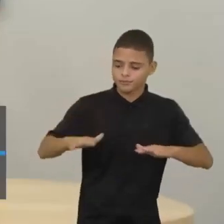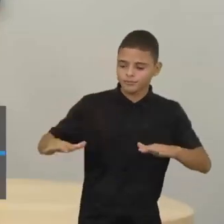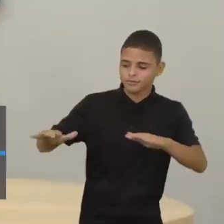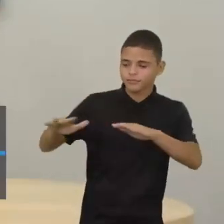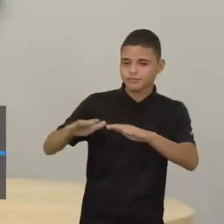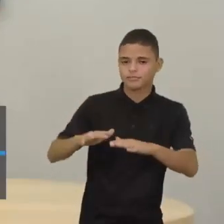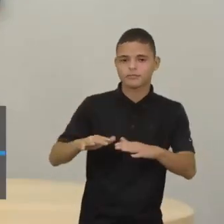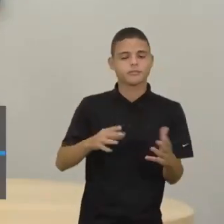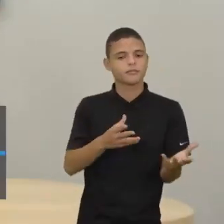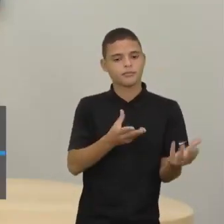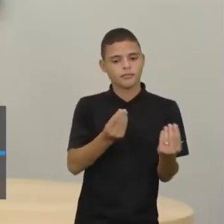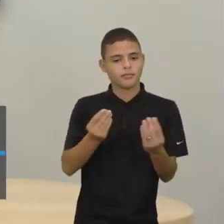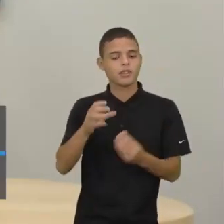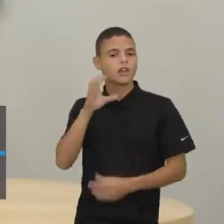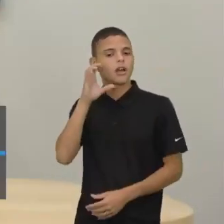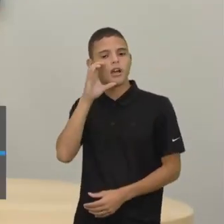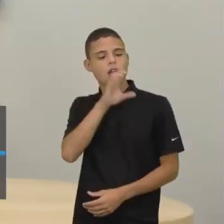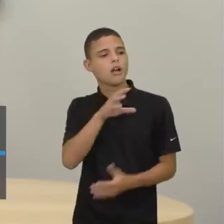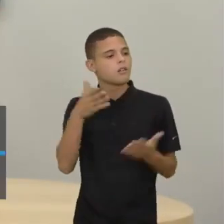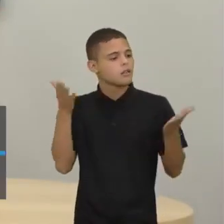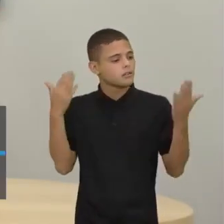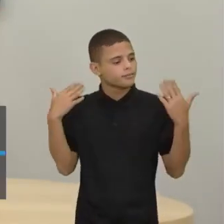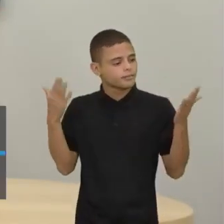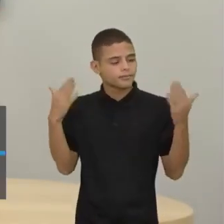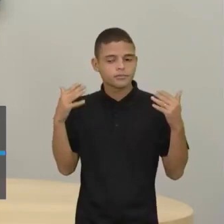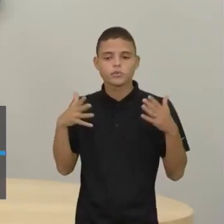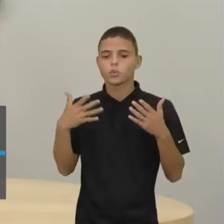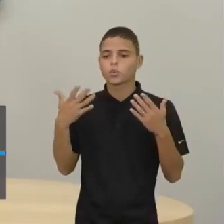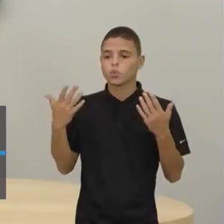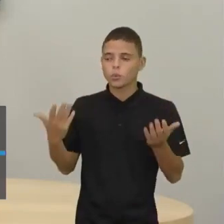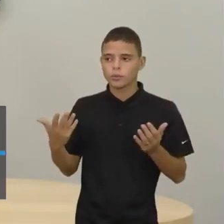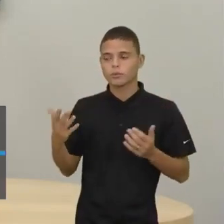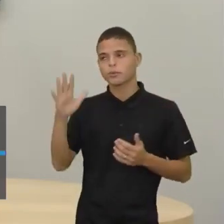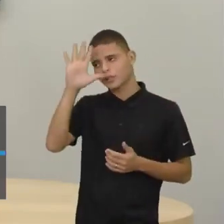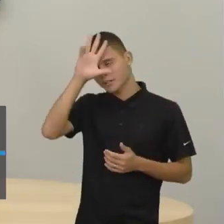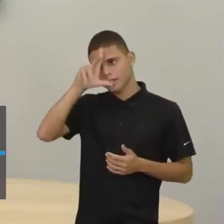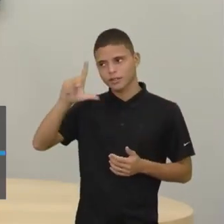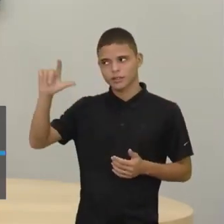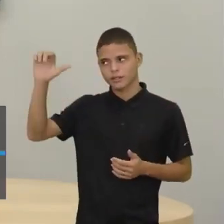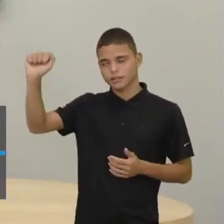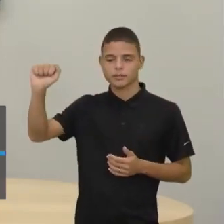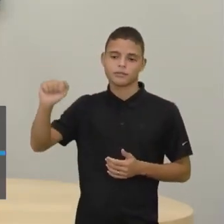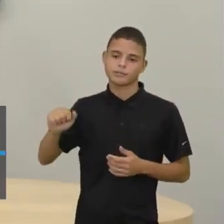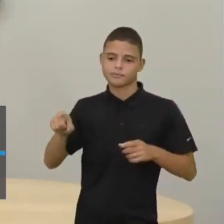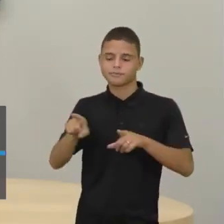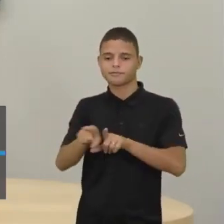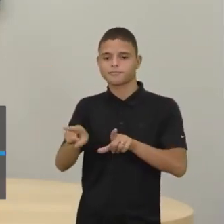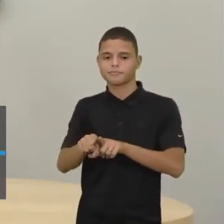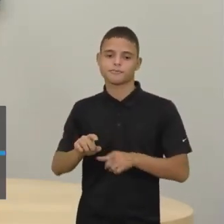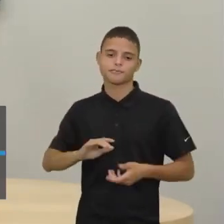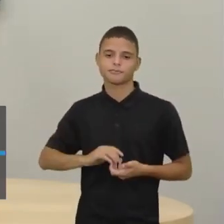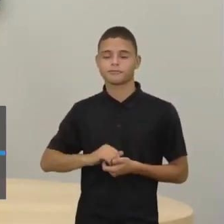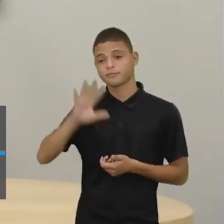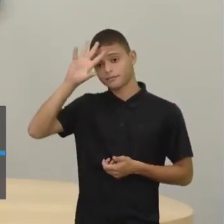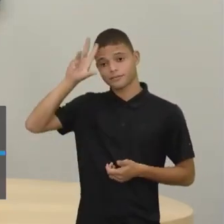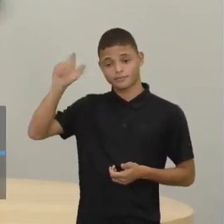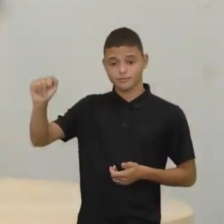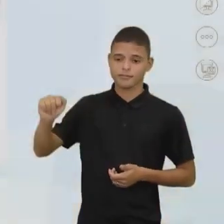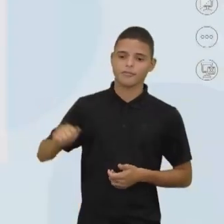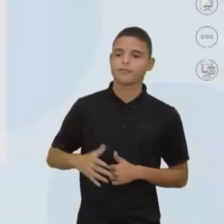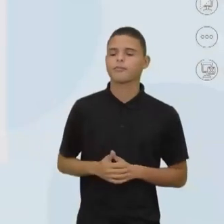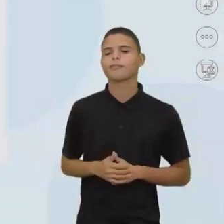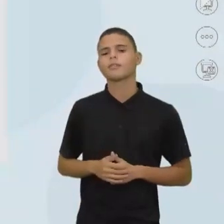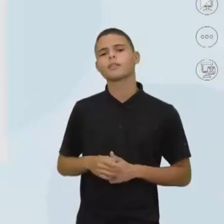zona intertropical ou na África, que a gente viu na aula do 8º ano. E falando sobre vegetação, tá aqui,